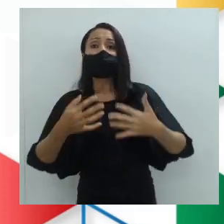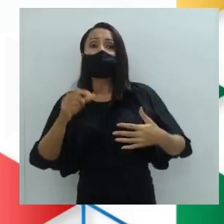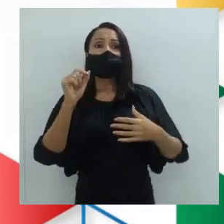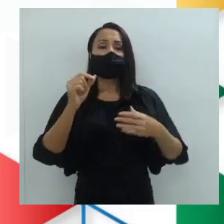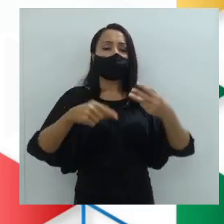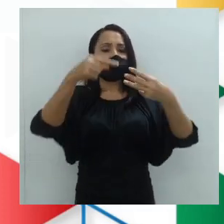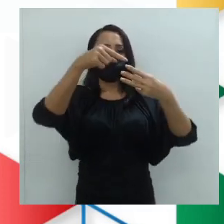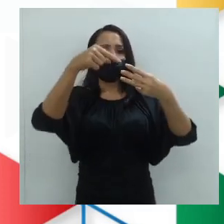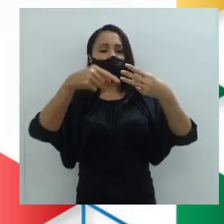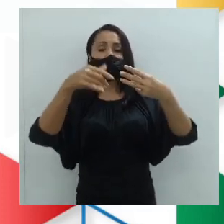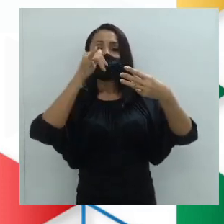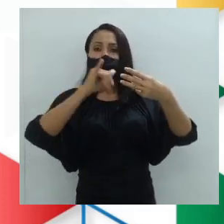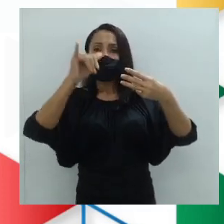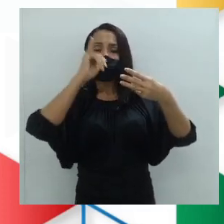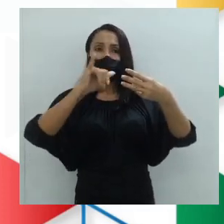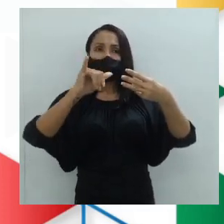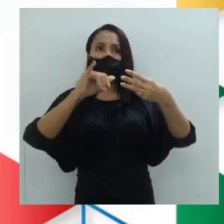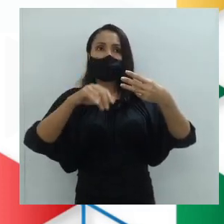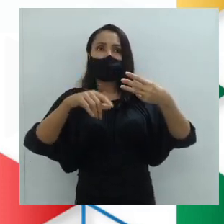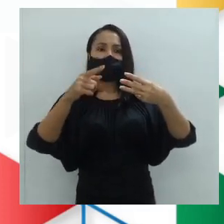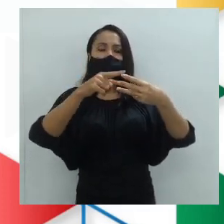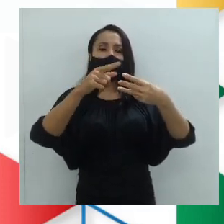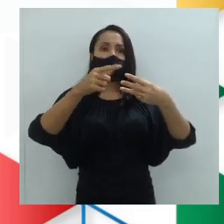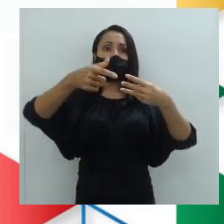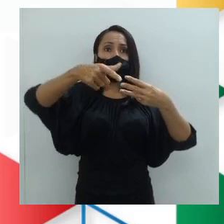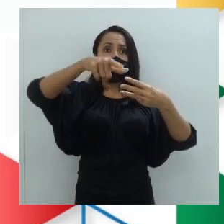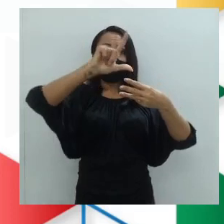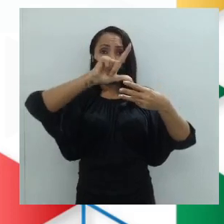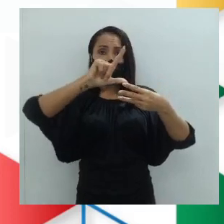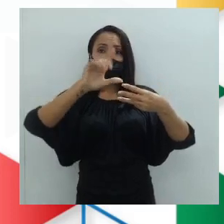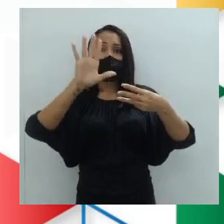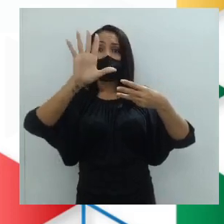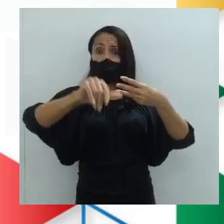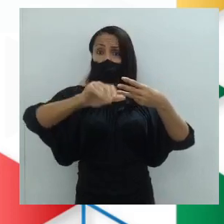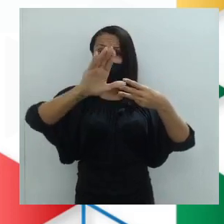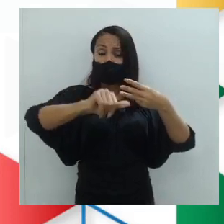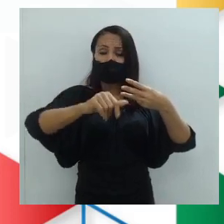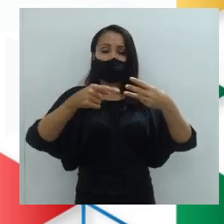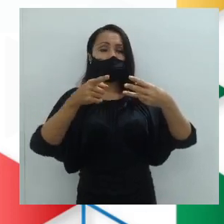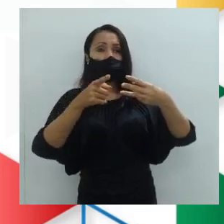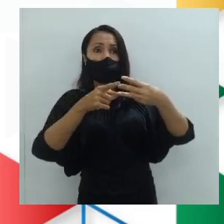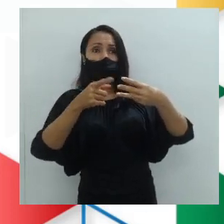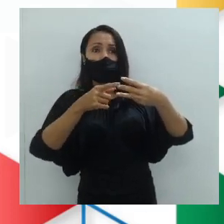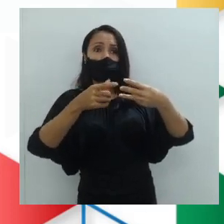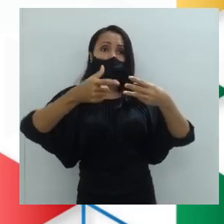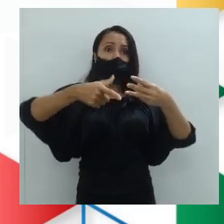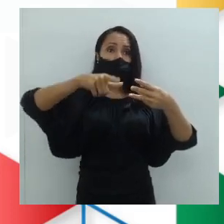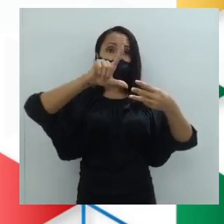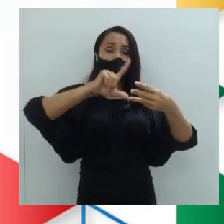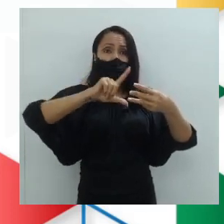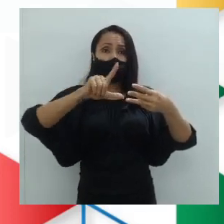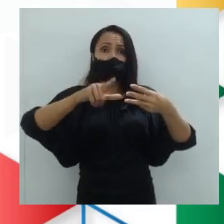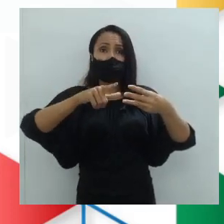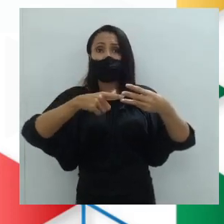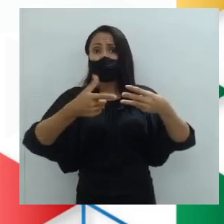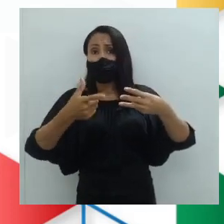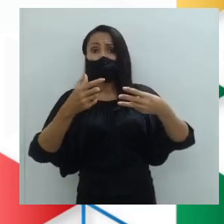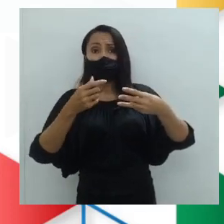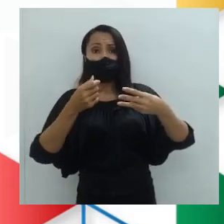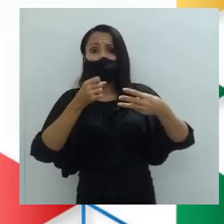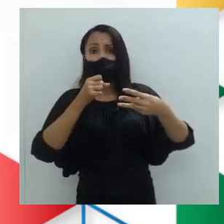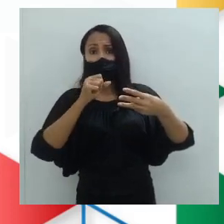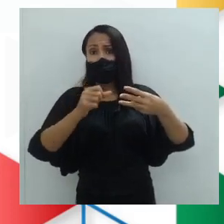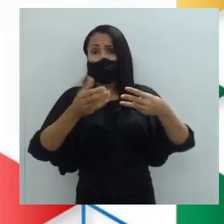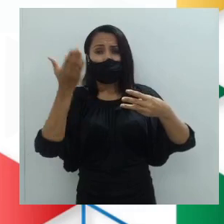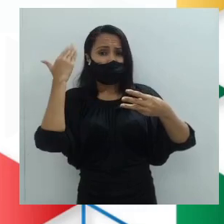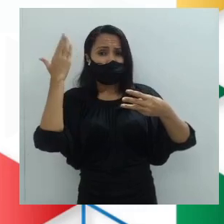só, eu tenho 3 informações aqui. O anterior ou foi roubado, o anterior está obsoleto, velho,